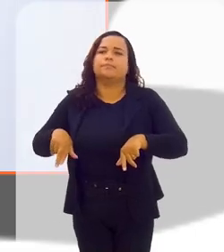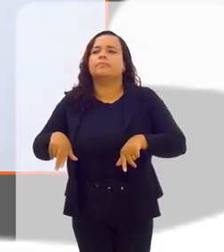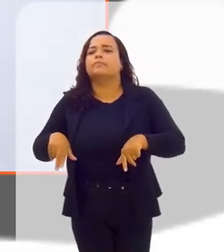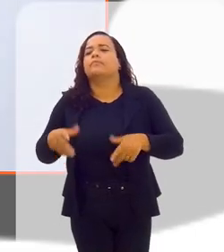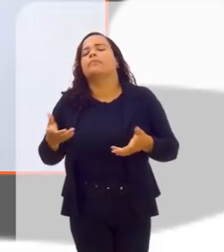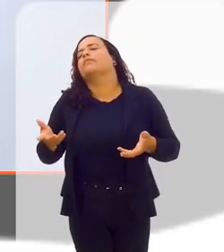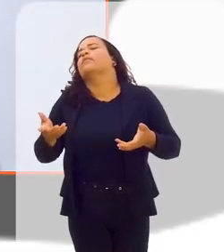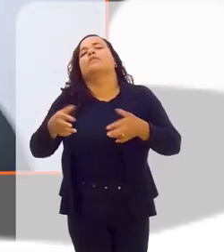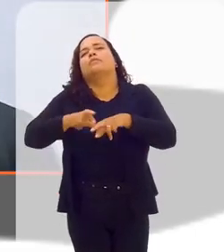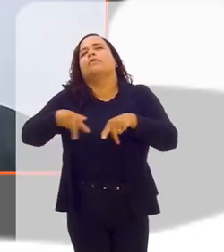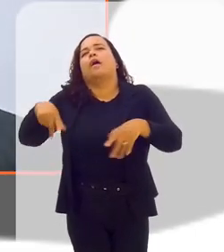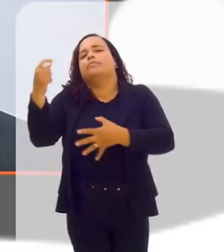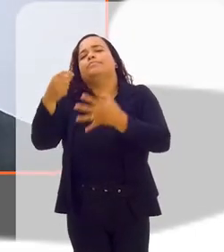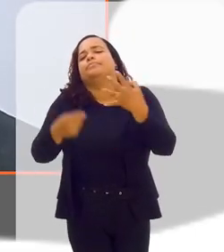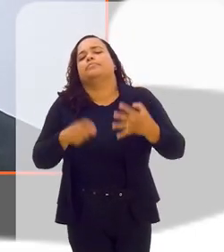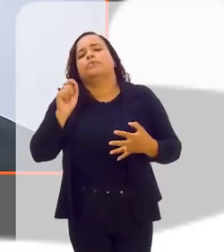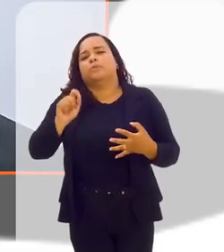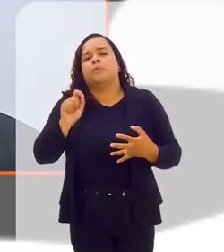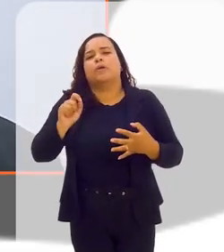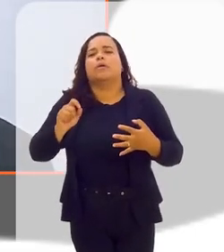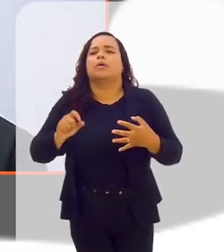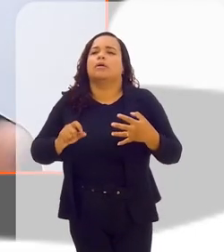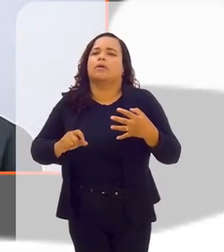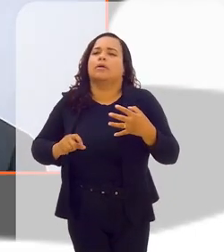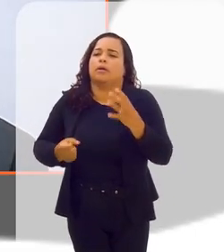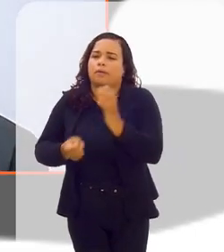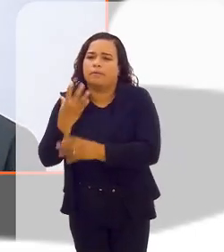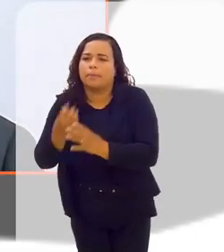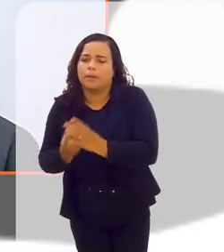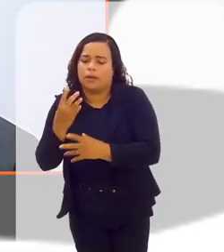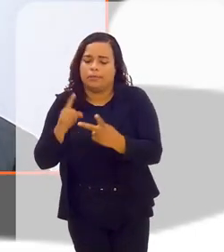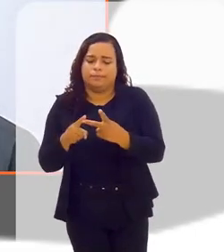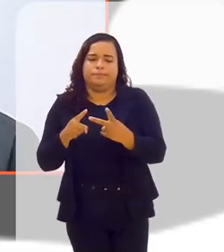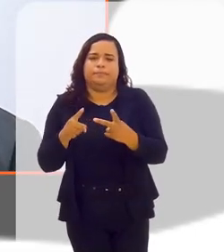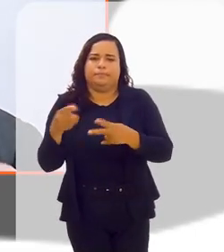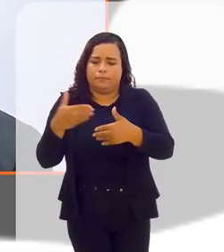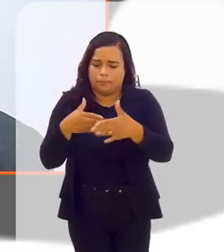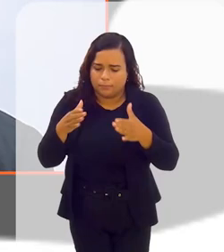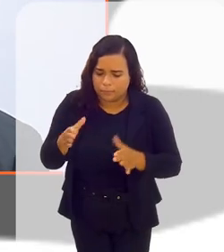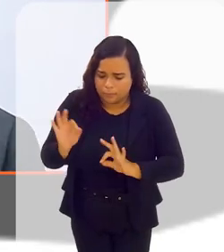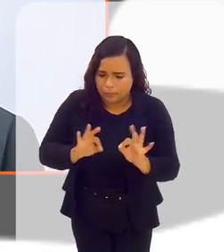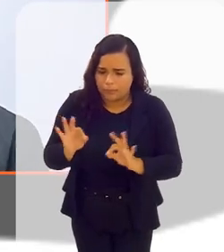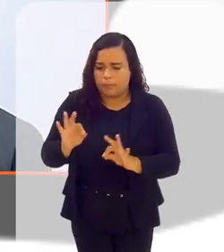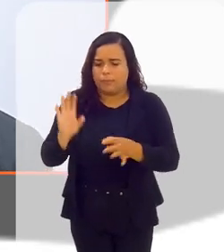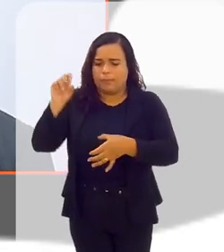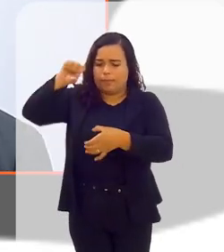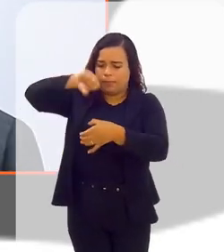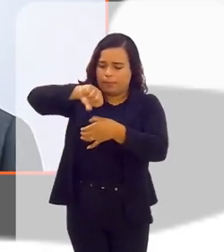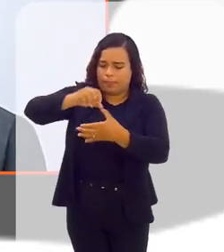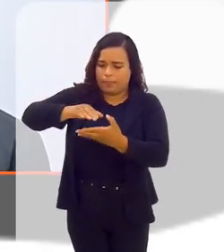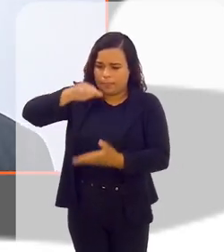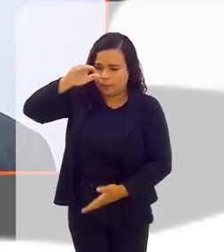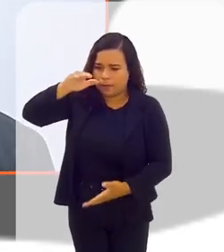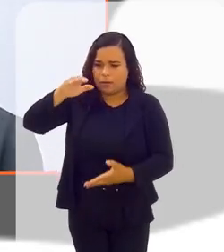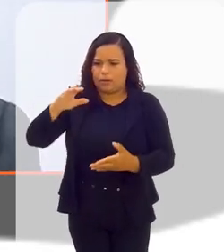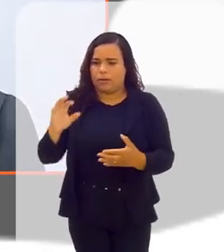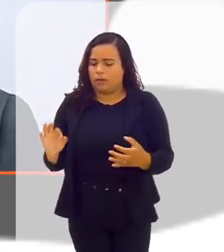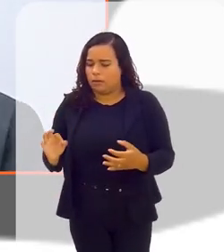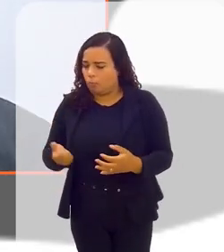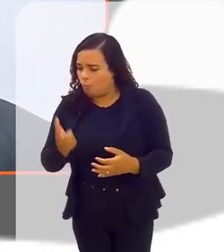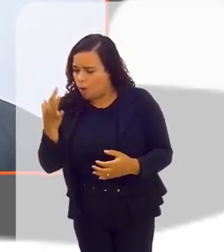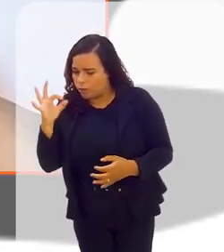exercer. Essas atribuições que ela pode exercer entram fabricar, embalar, envasar,